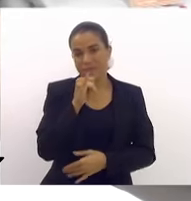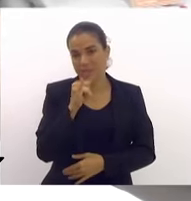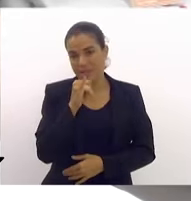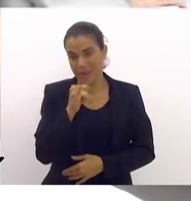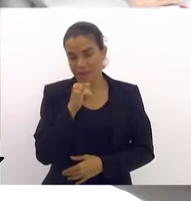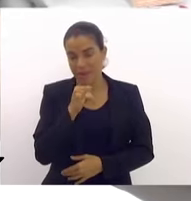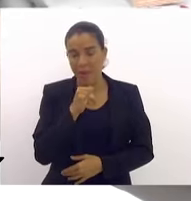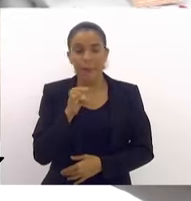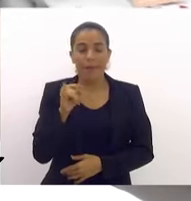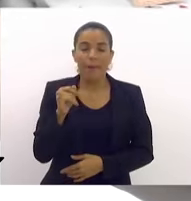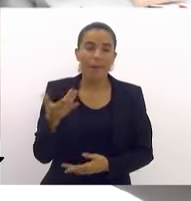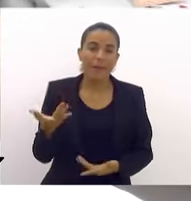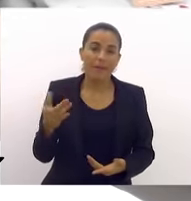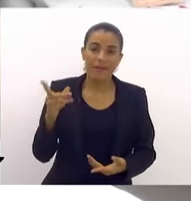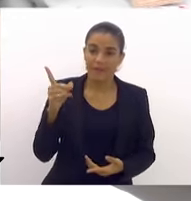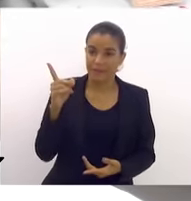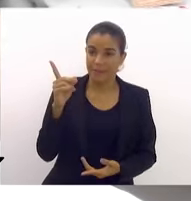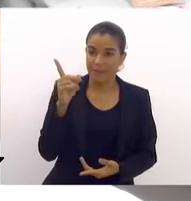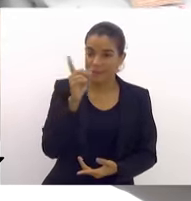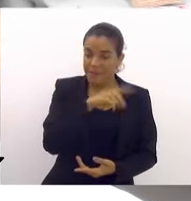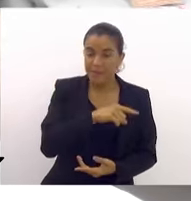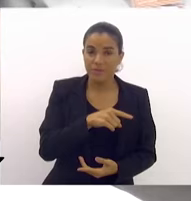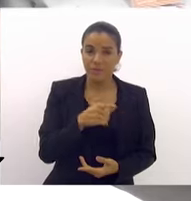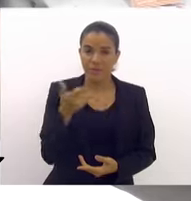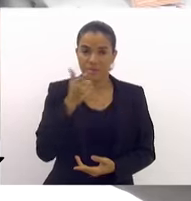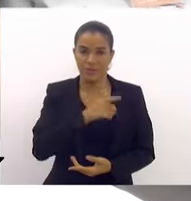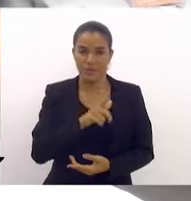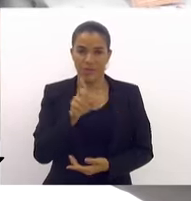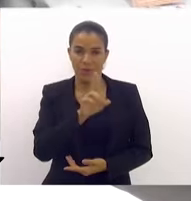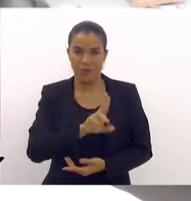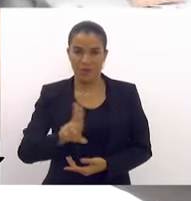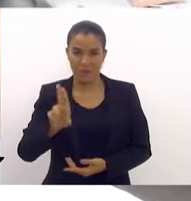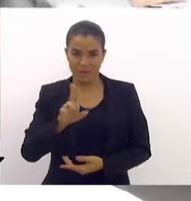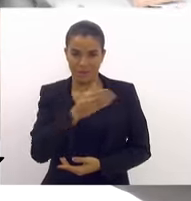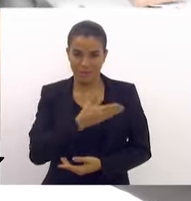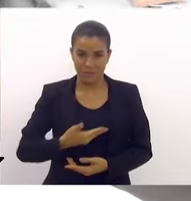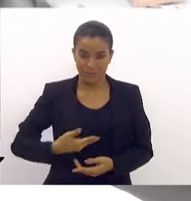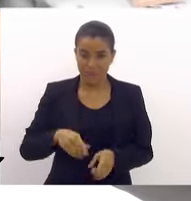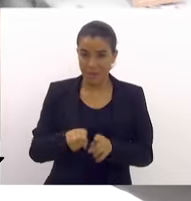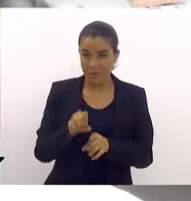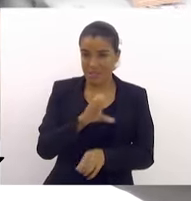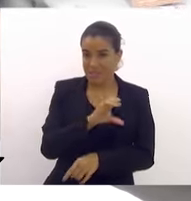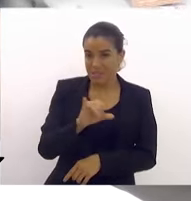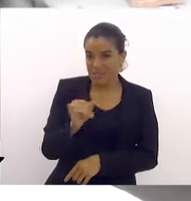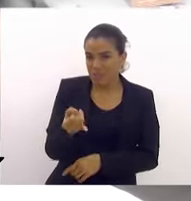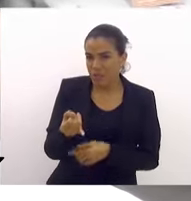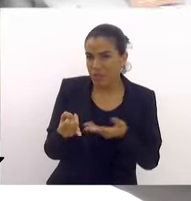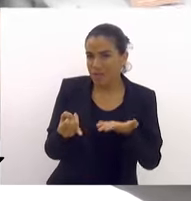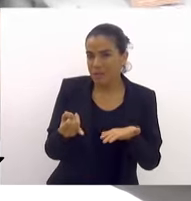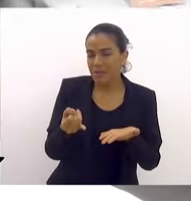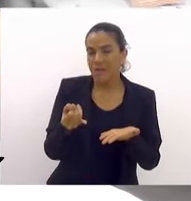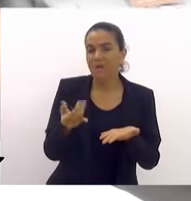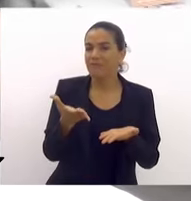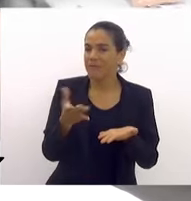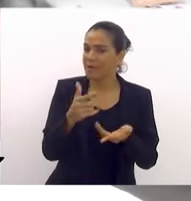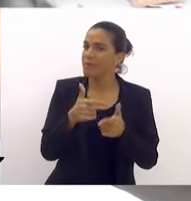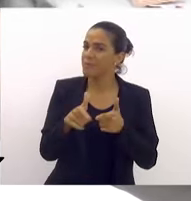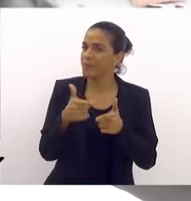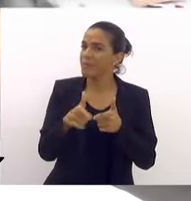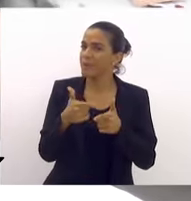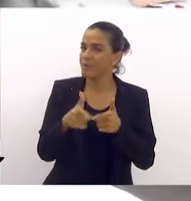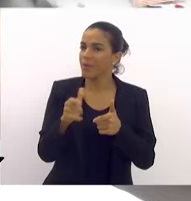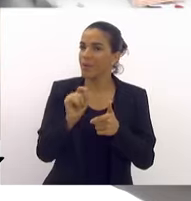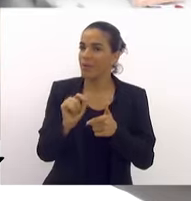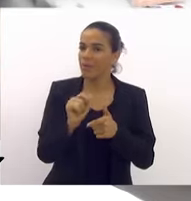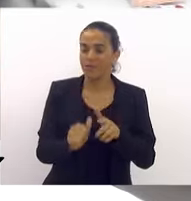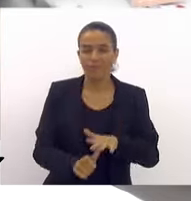qualquer entidade seja de utilidade pública. Vou dizer por quê. Depois inviabiliza a própria CCJ. E Vossa Excelência vai ter um grande problema que vai